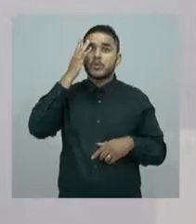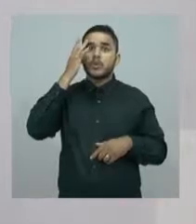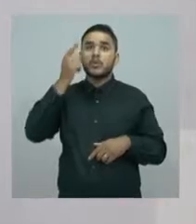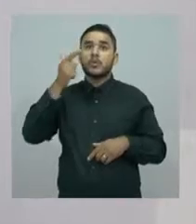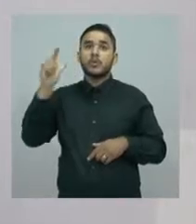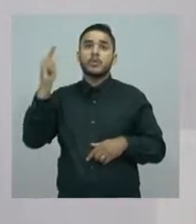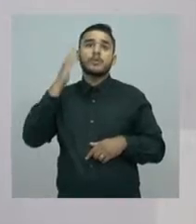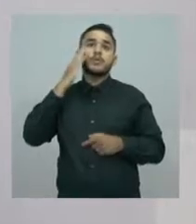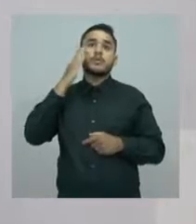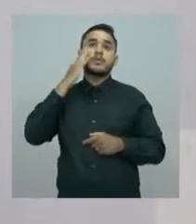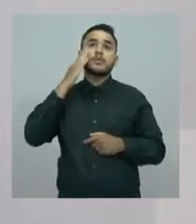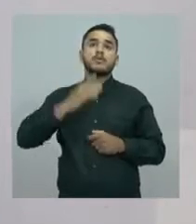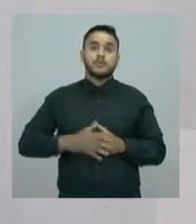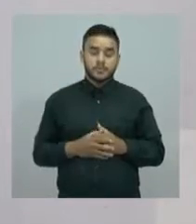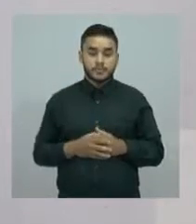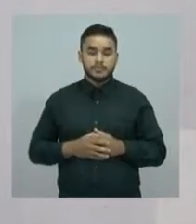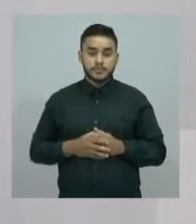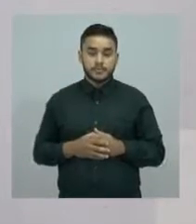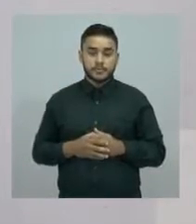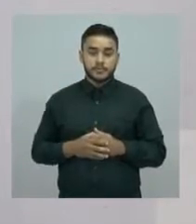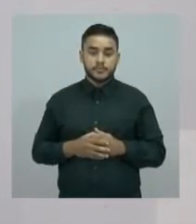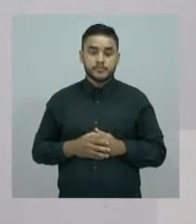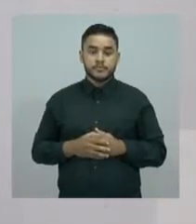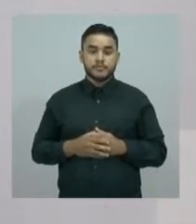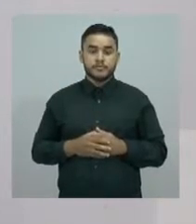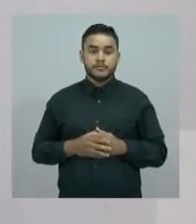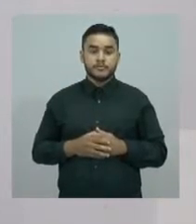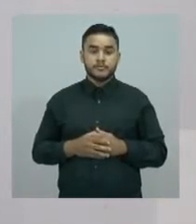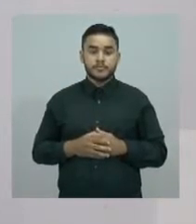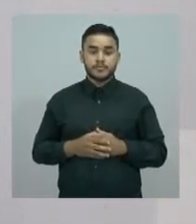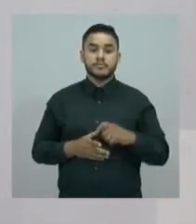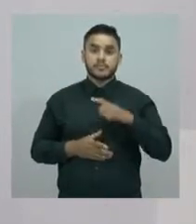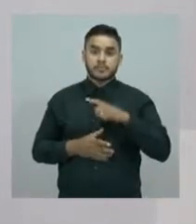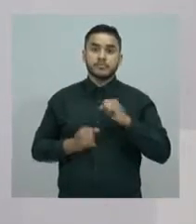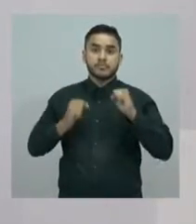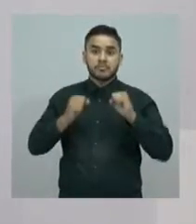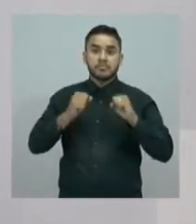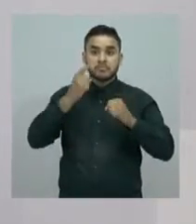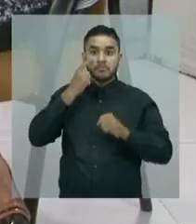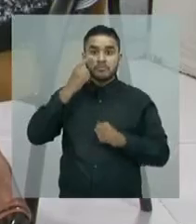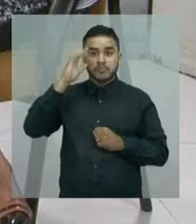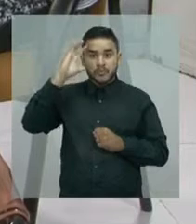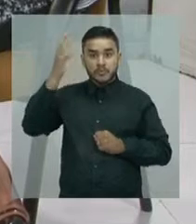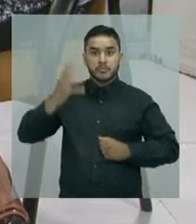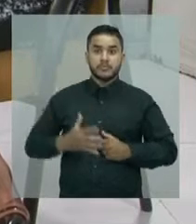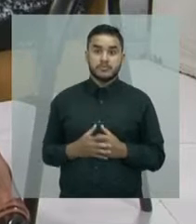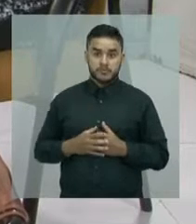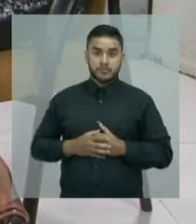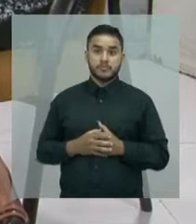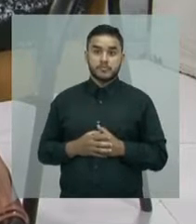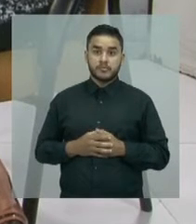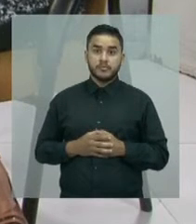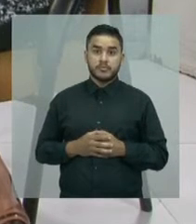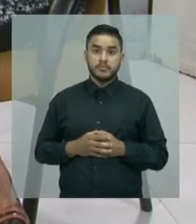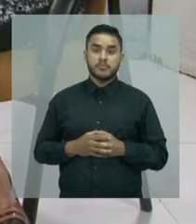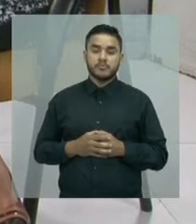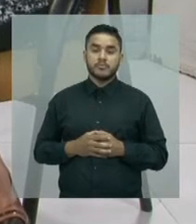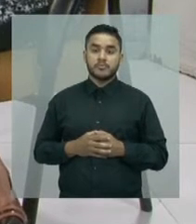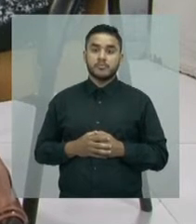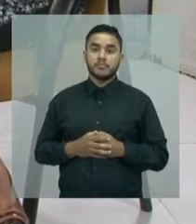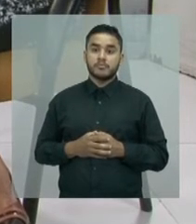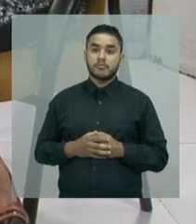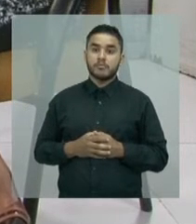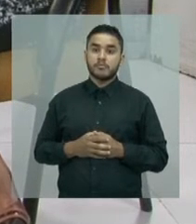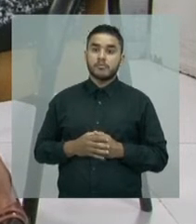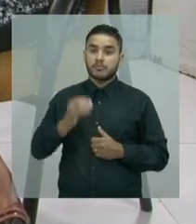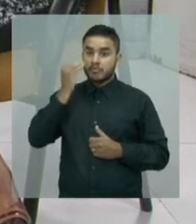a mediação faz com que elas descubram que elas mesmas podem resolver. Então, isso aí por si só já é um